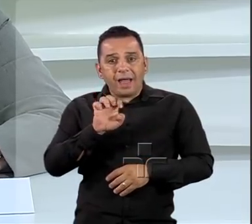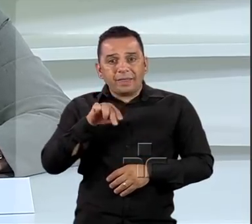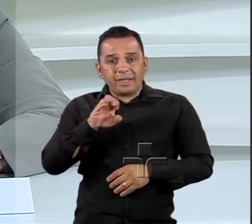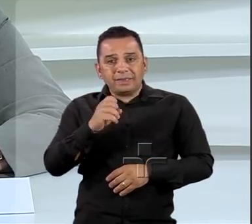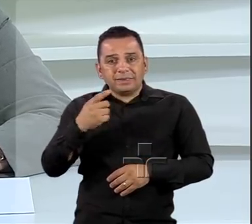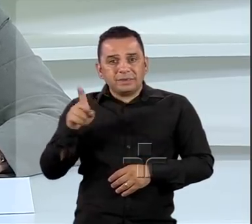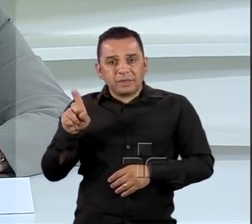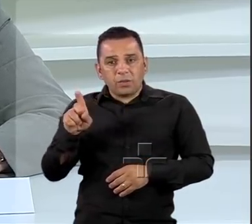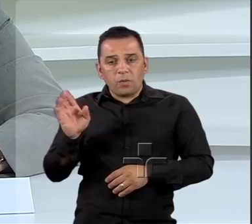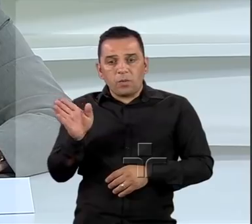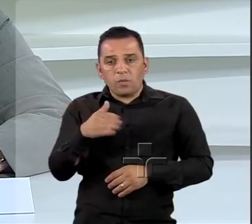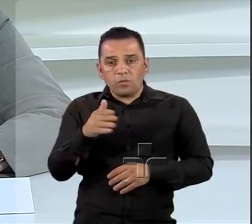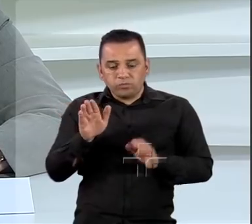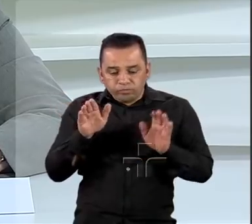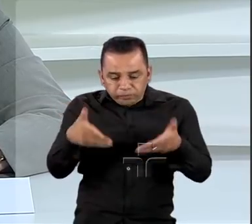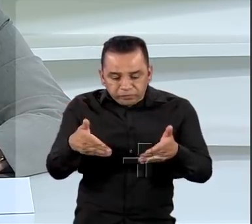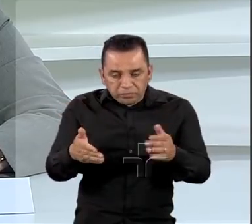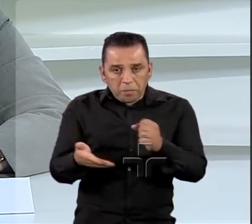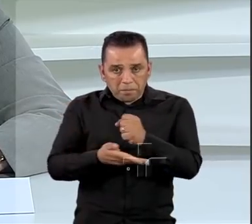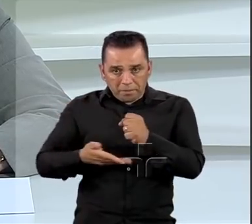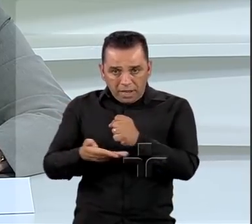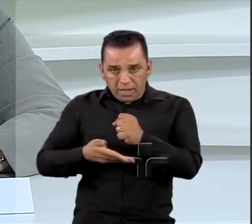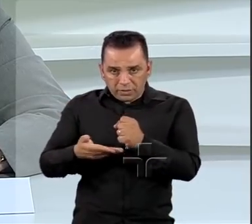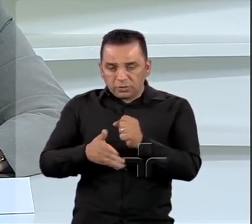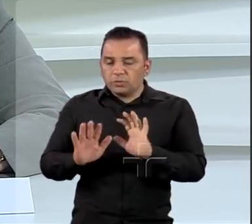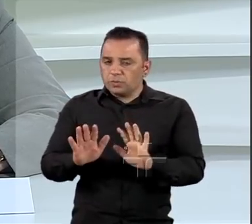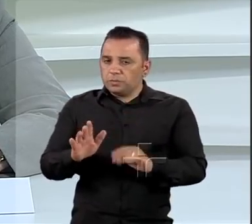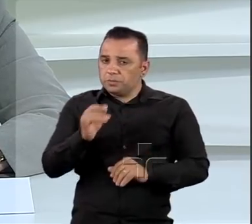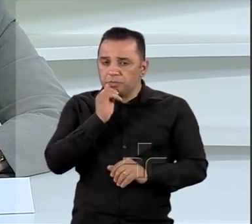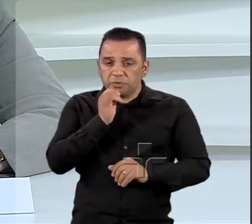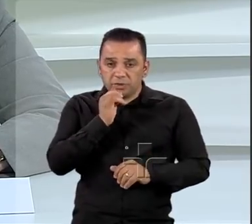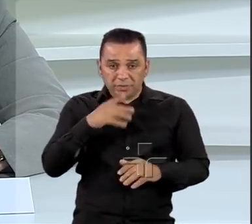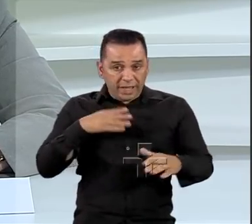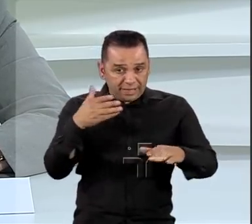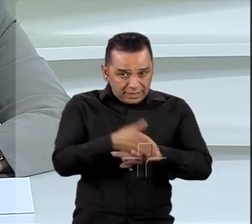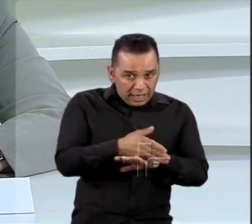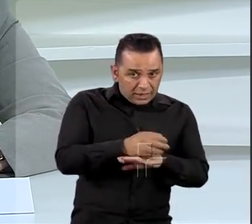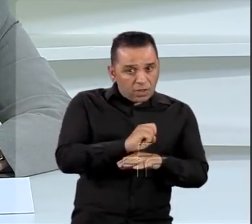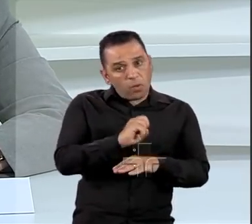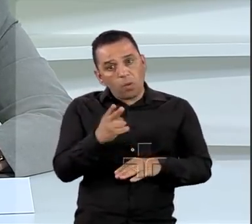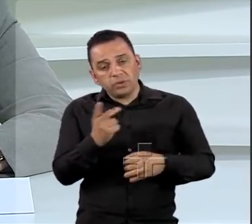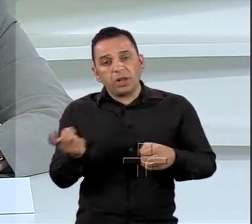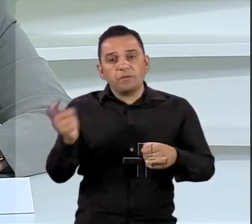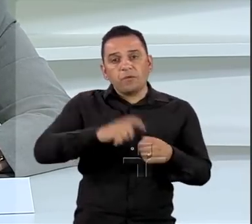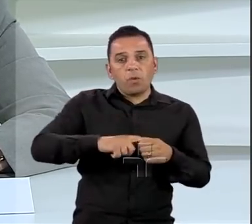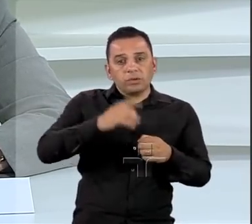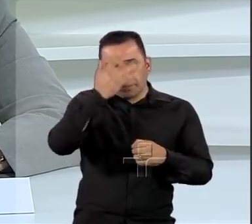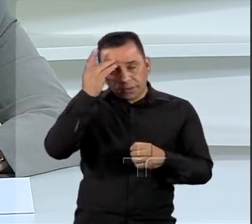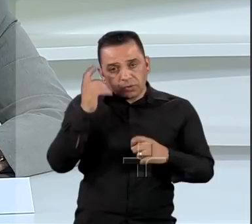o grande comando de todo o sistema, seja na entrada, seja no retorno